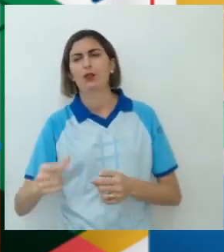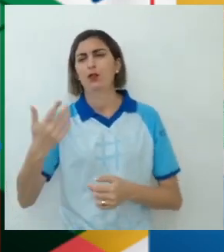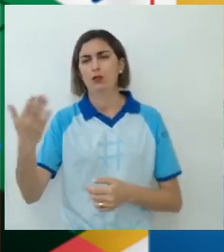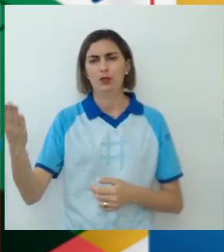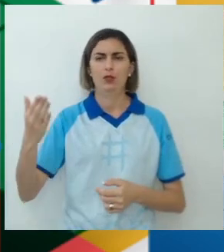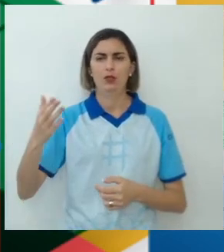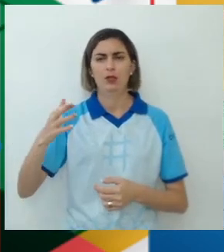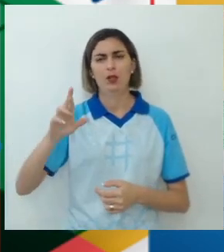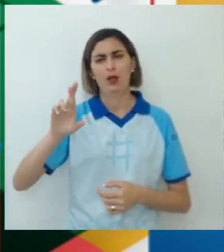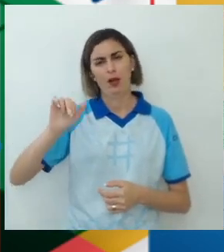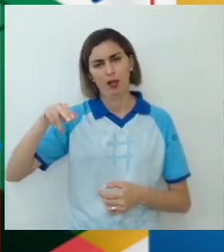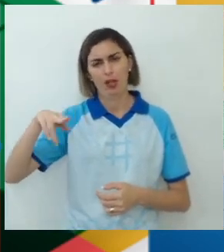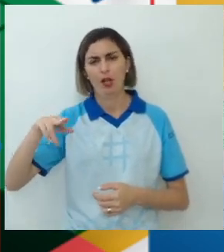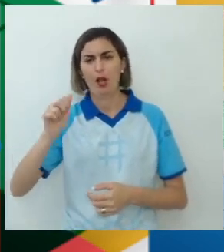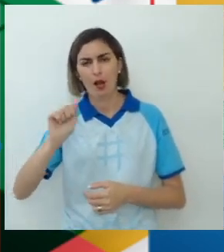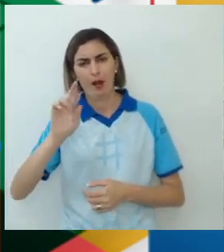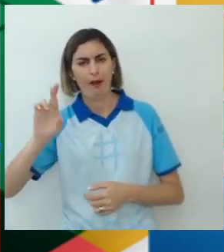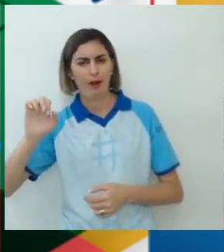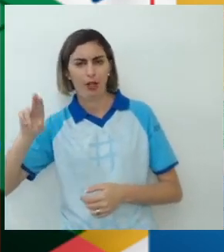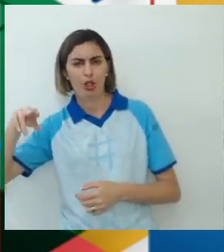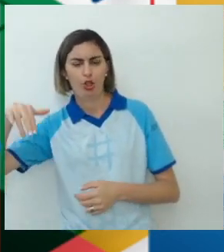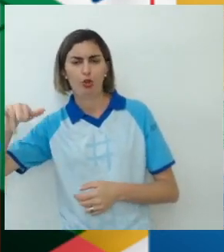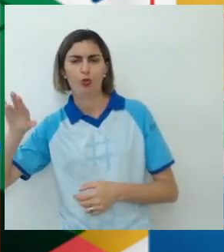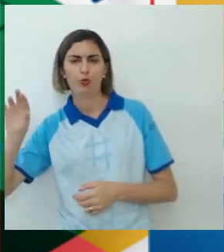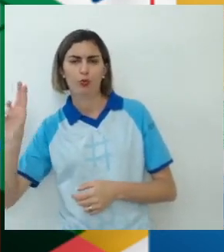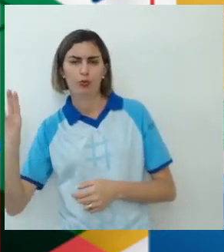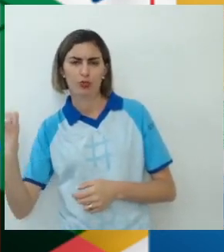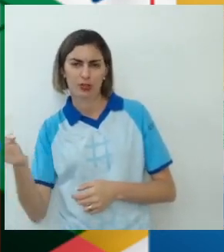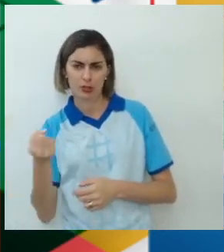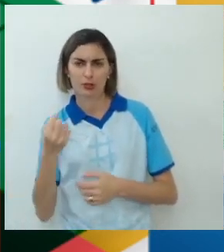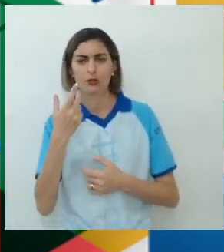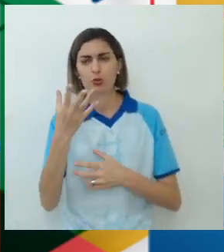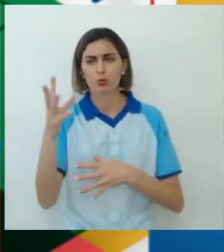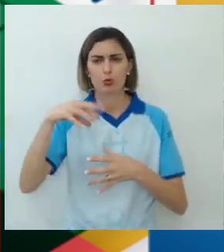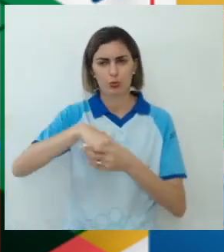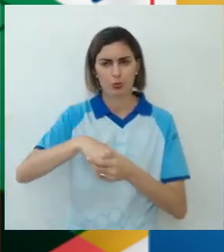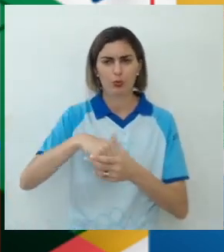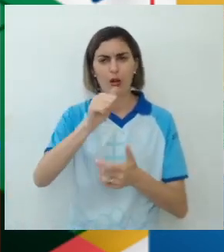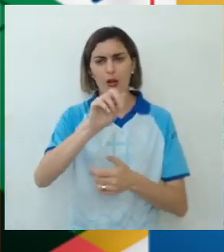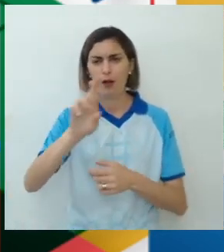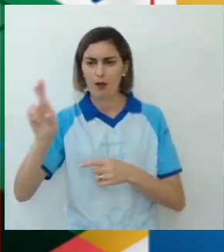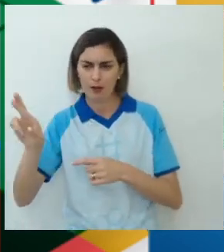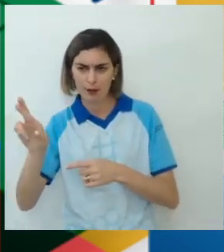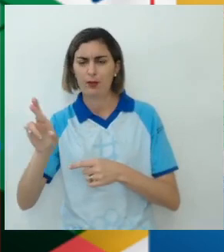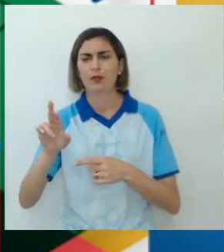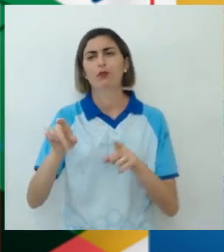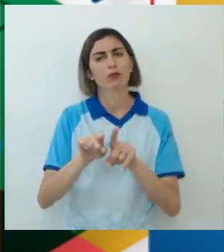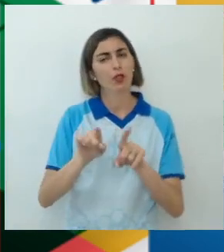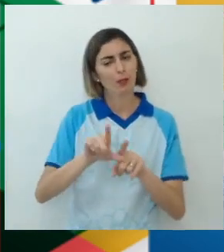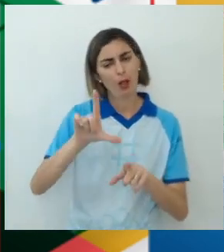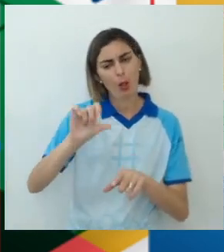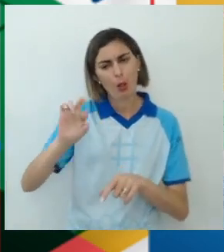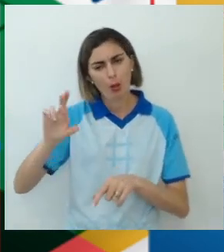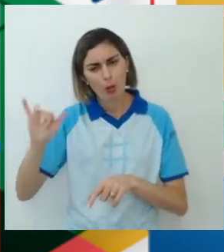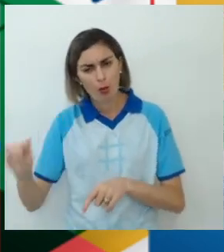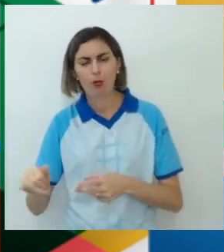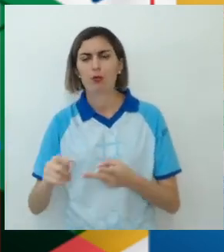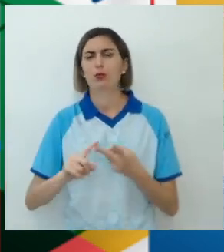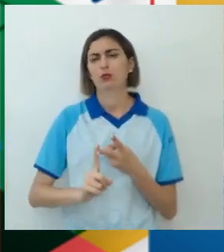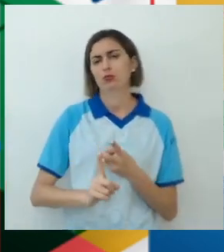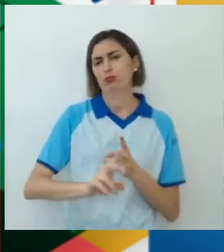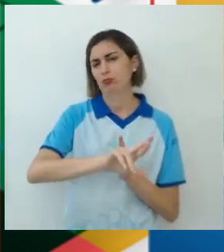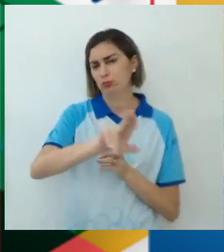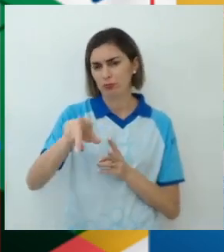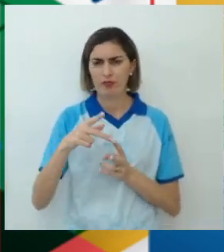tem Arrhenius. Então, é de dentro para fora. Todo ácido de Arrhenius é também de Bronsted Lowry, a recíproca não